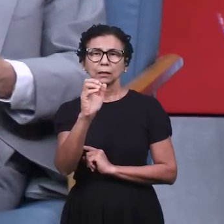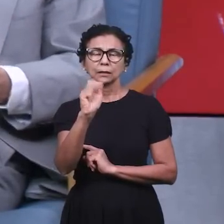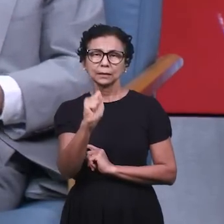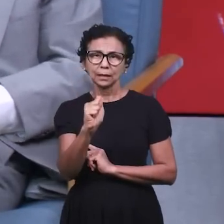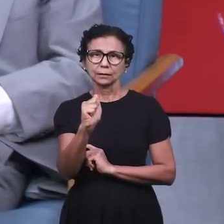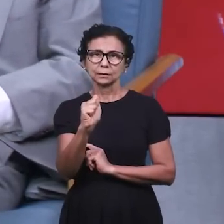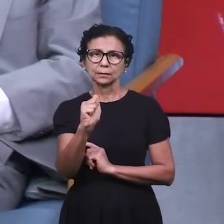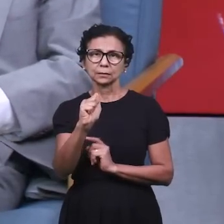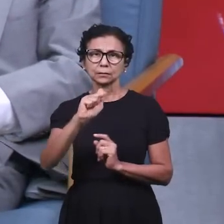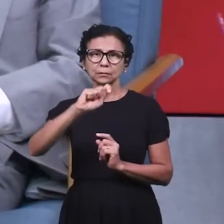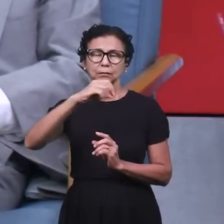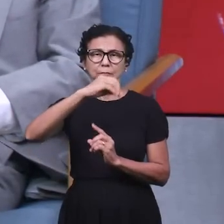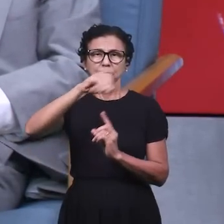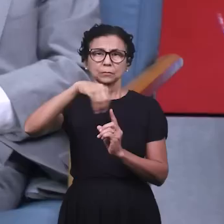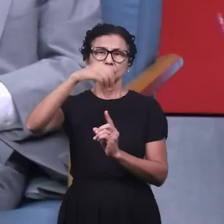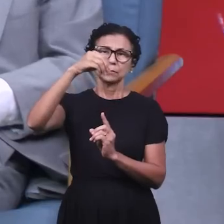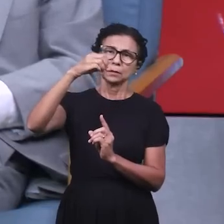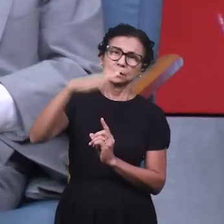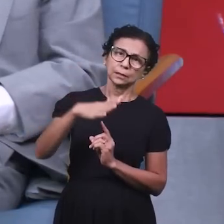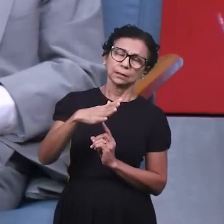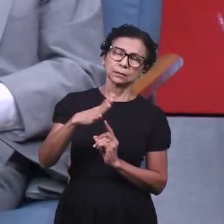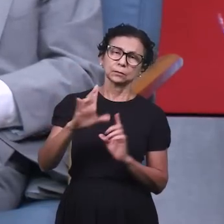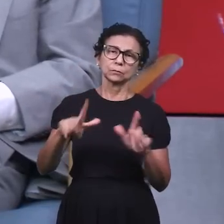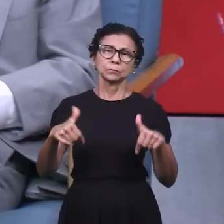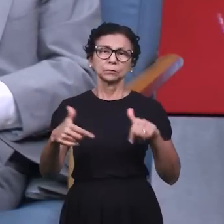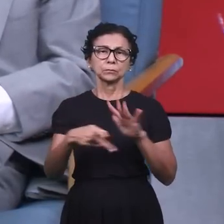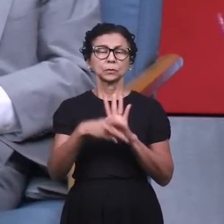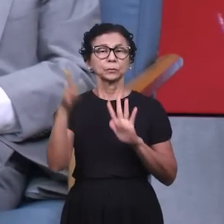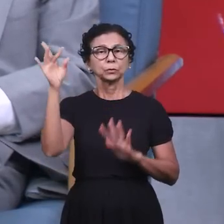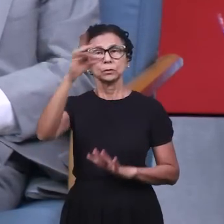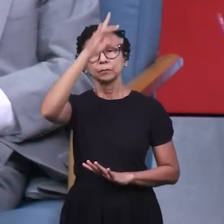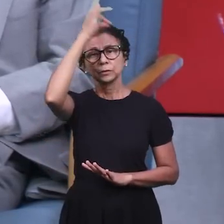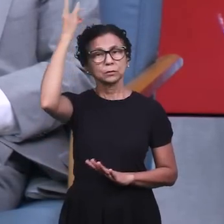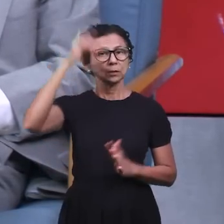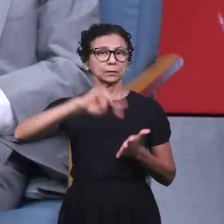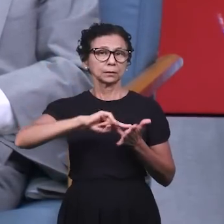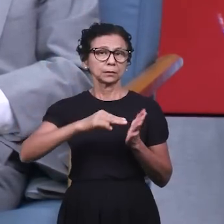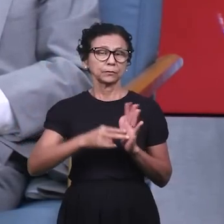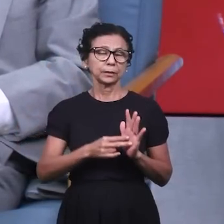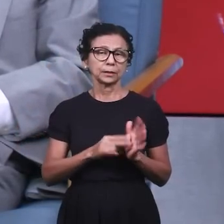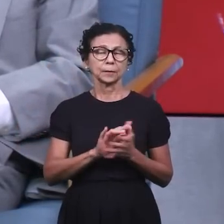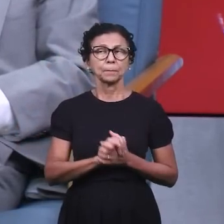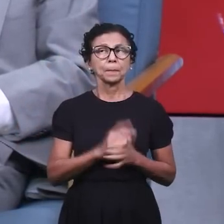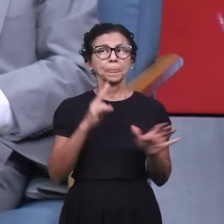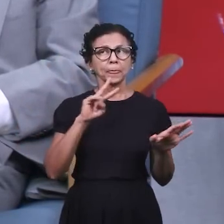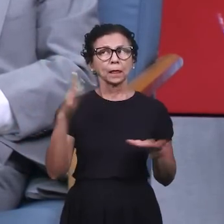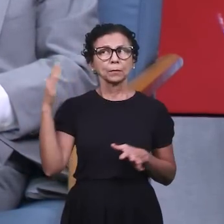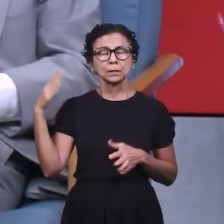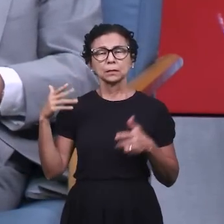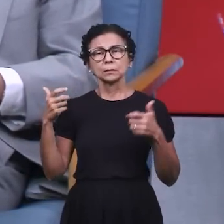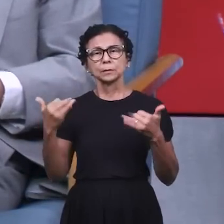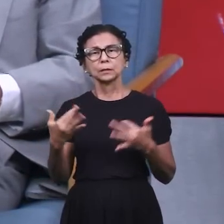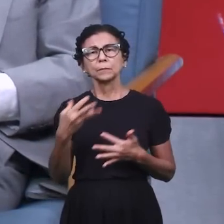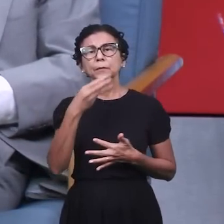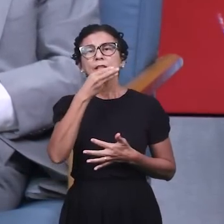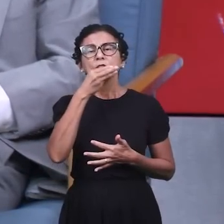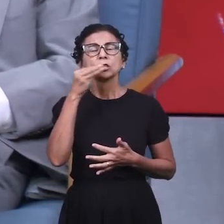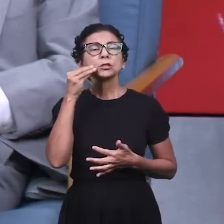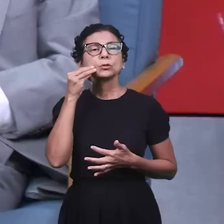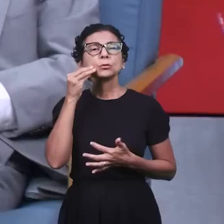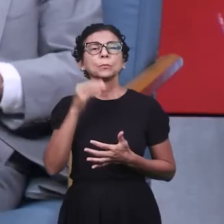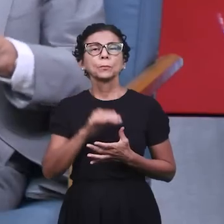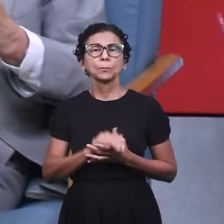falando da operação do Espírito Santo. Na semana passada nós falamos sobre jejum. O que é o